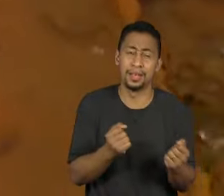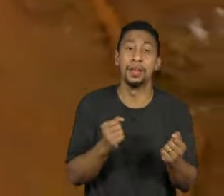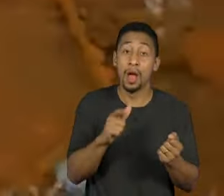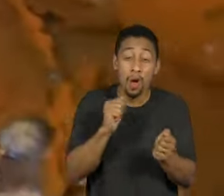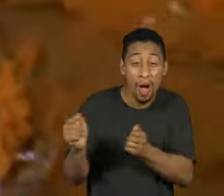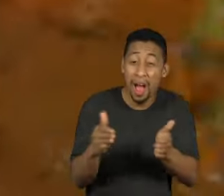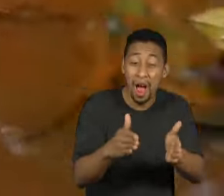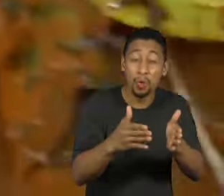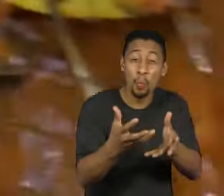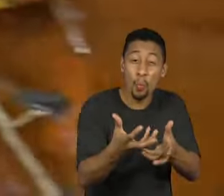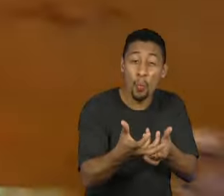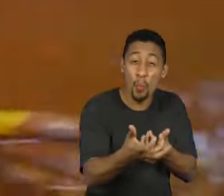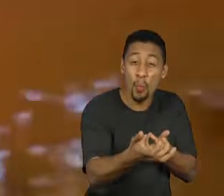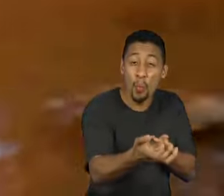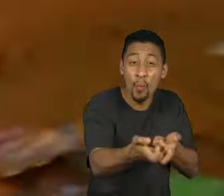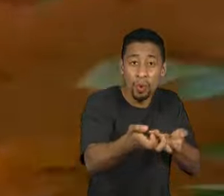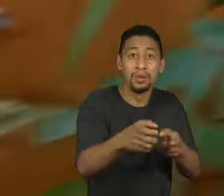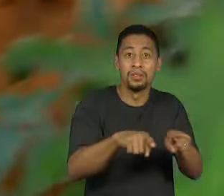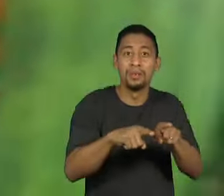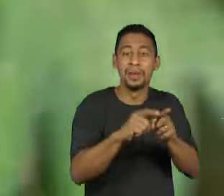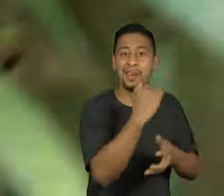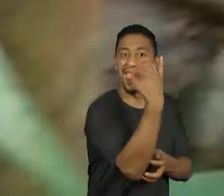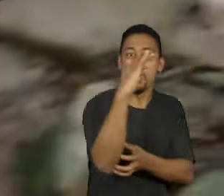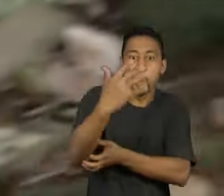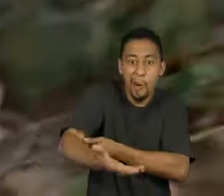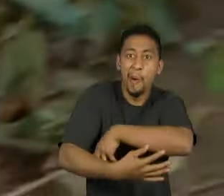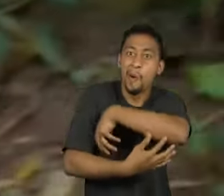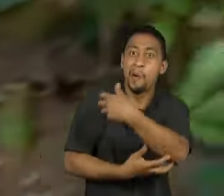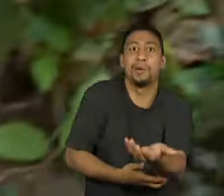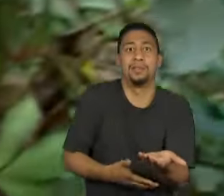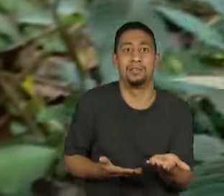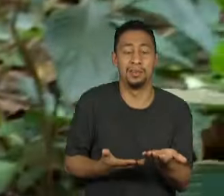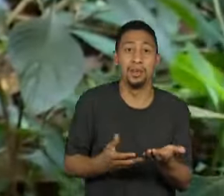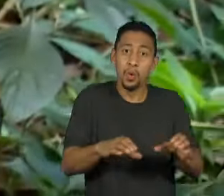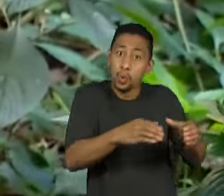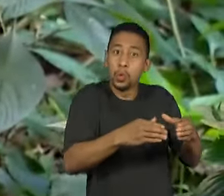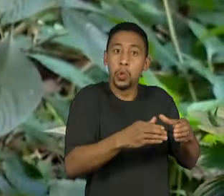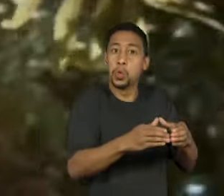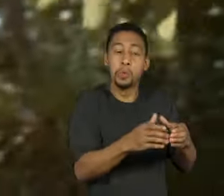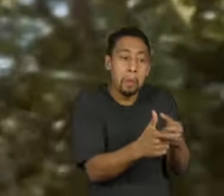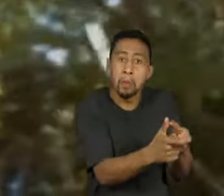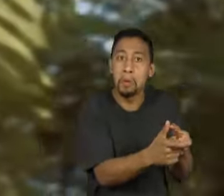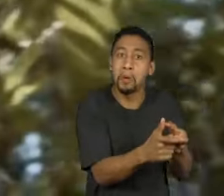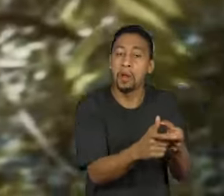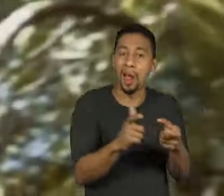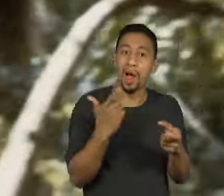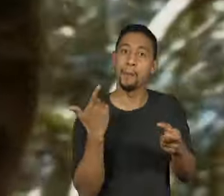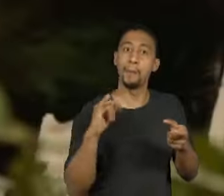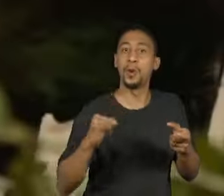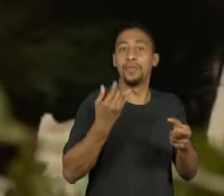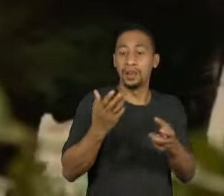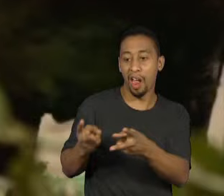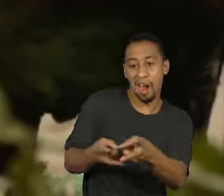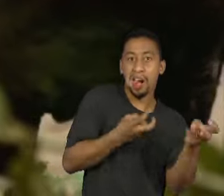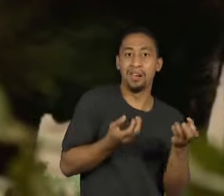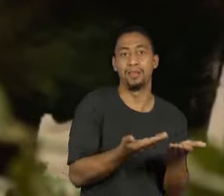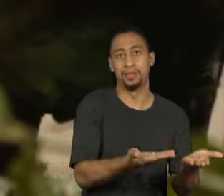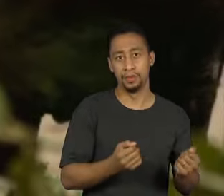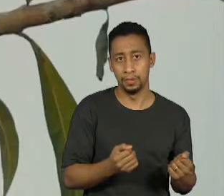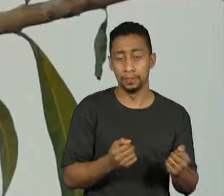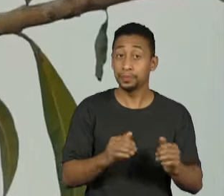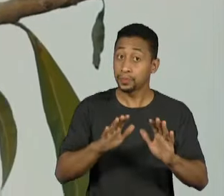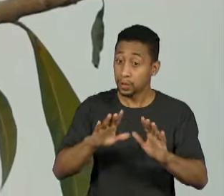são extintas, e um grupo muito pequeno fica com um pouco dessa riqueza que não se justifica. Motivos para